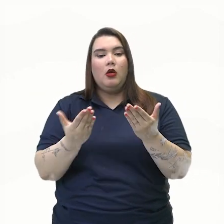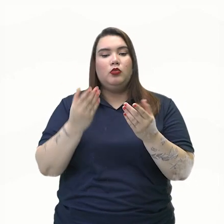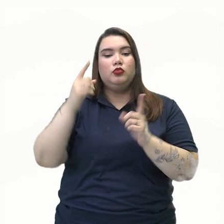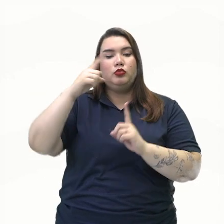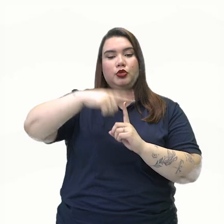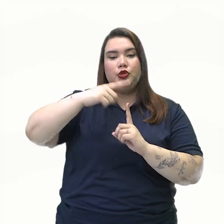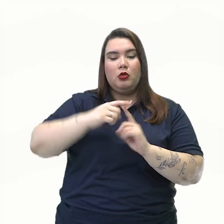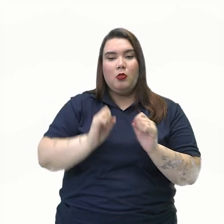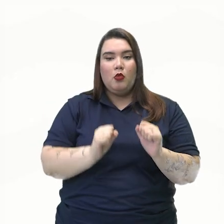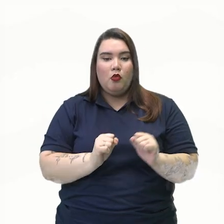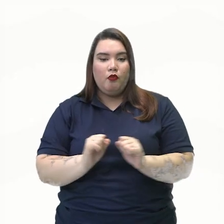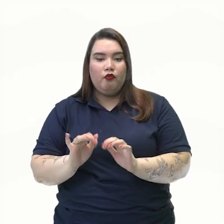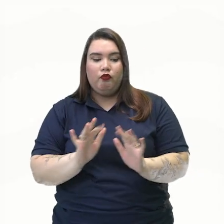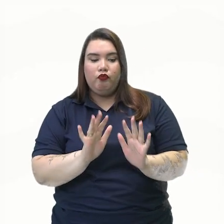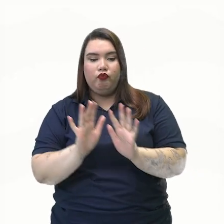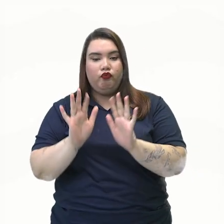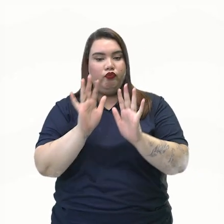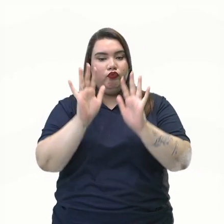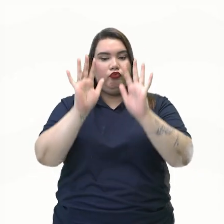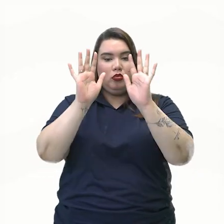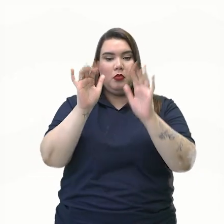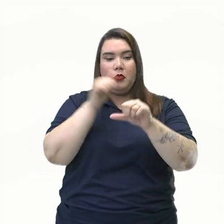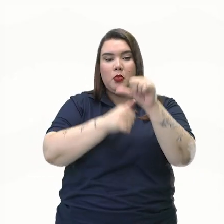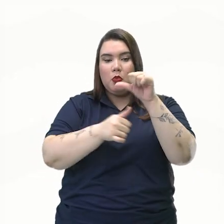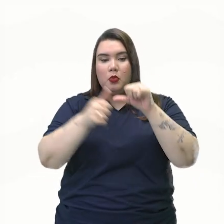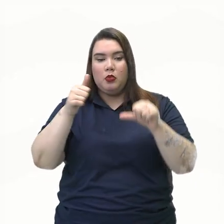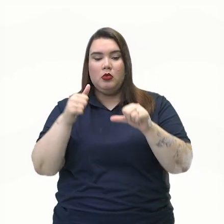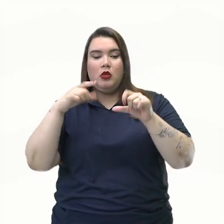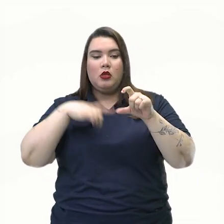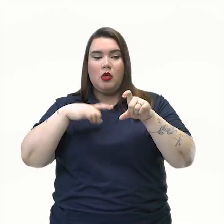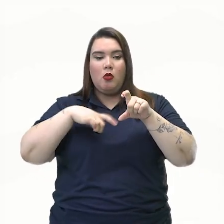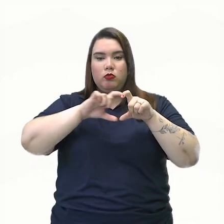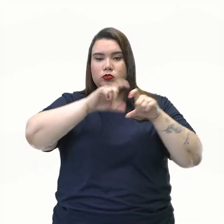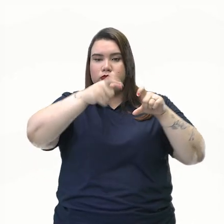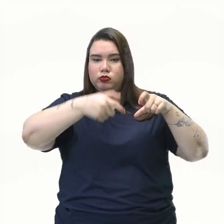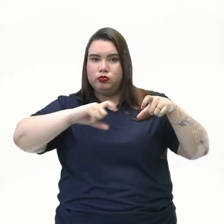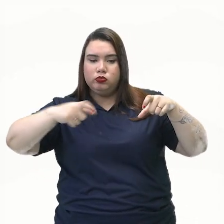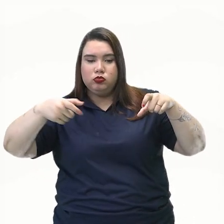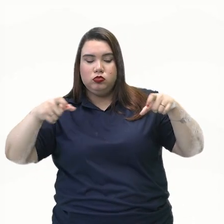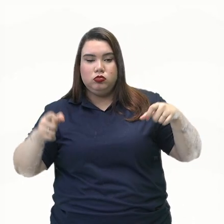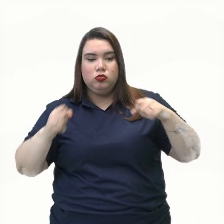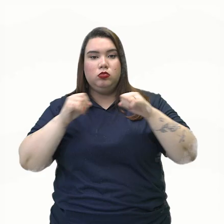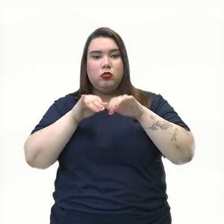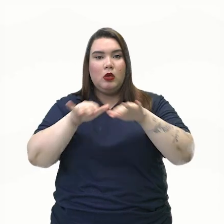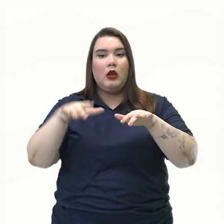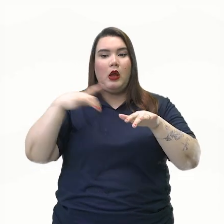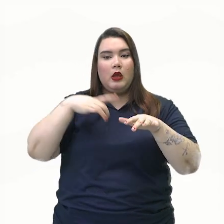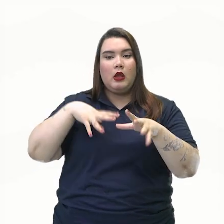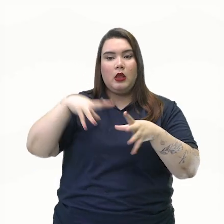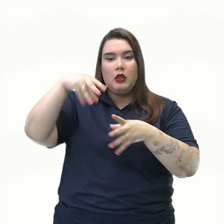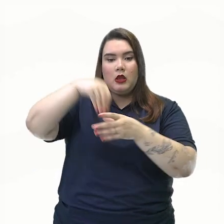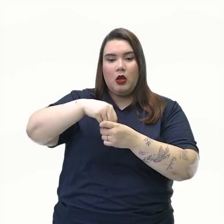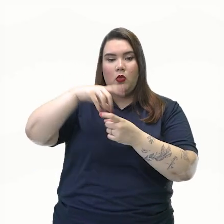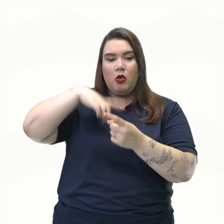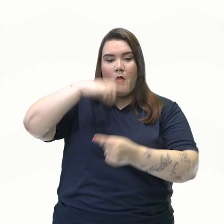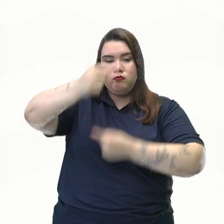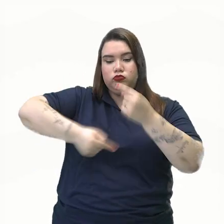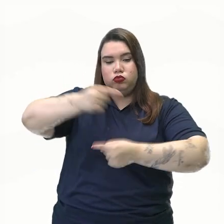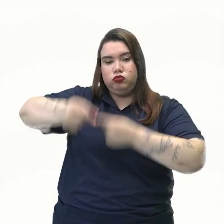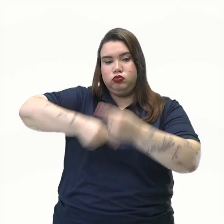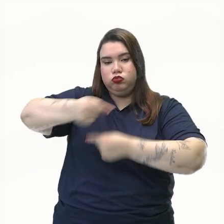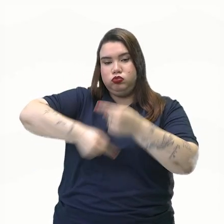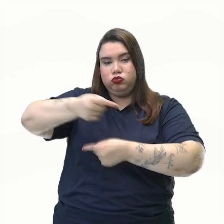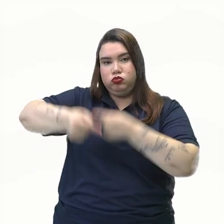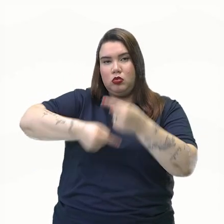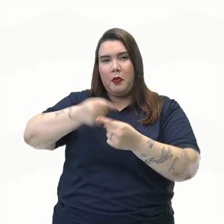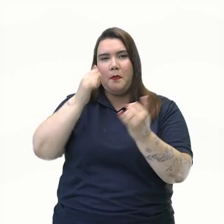que, em forma de vapor, desloca-se por tubulações e ativam turbinas